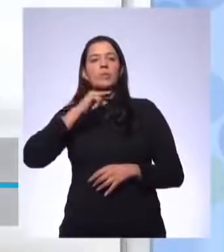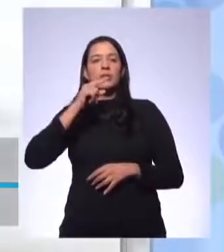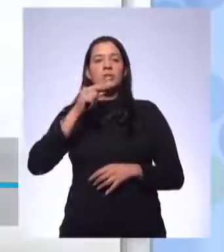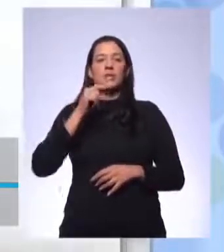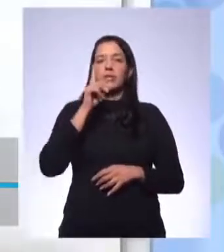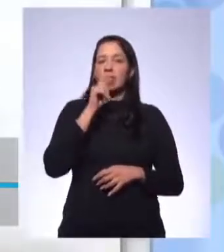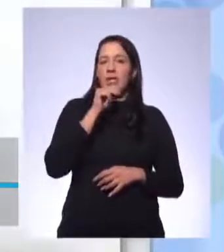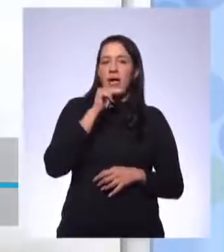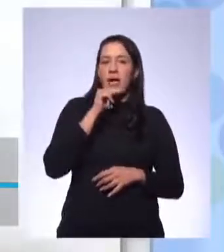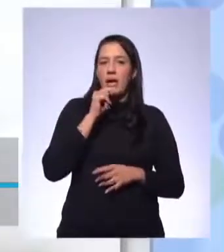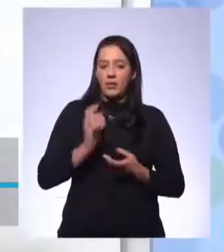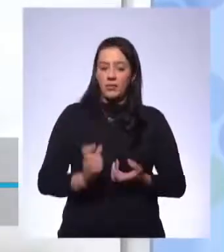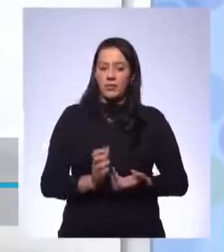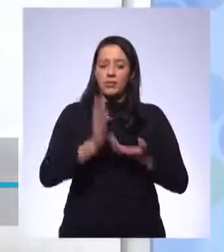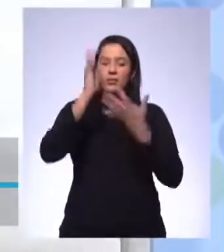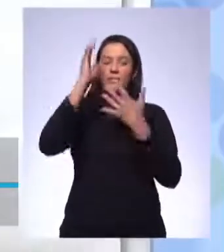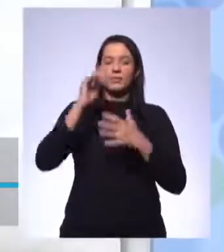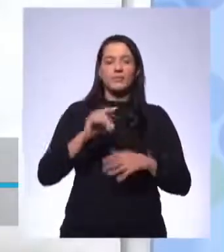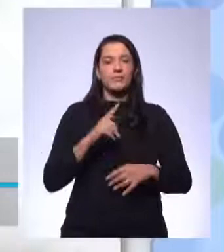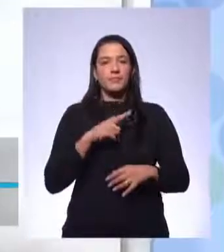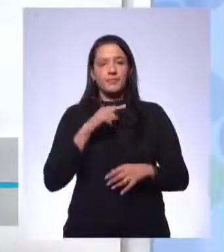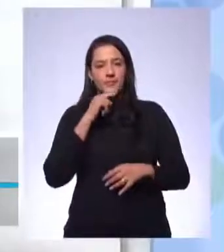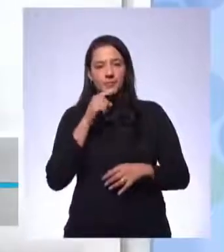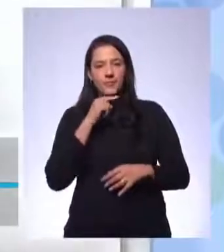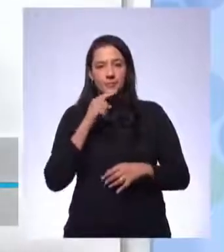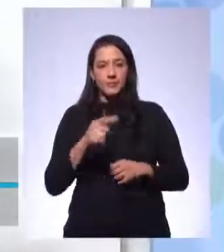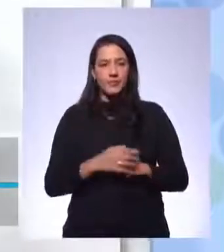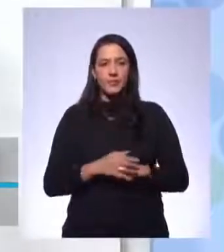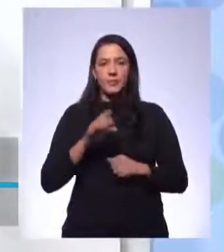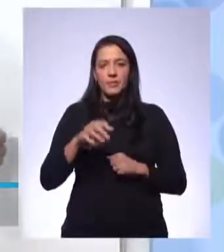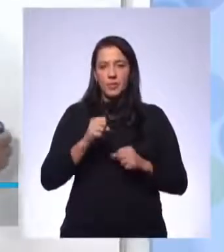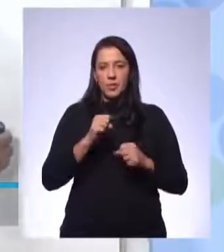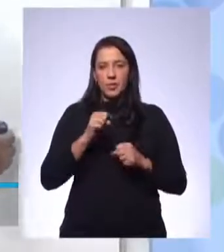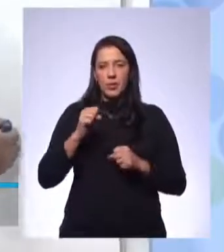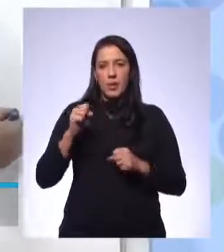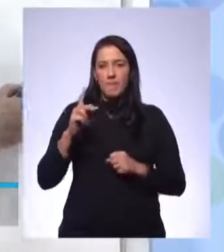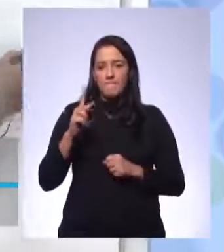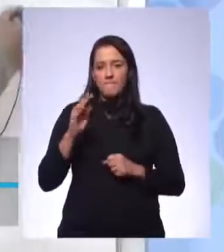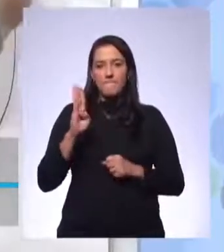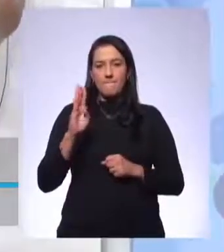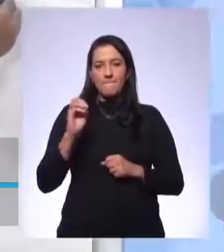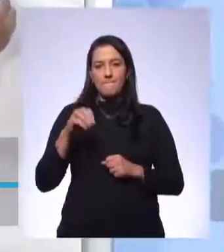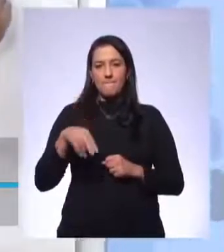precisa de uma bomba para bombear, por exemplo, em prédio e tal. Como é que numa árvore